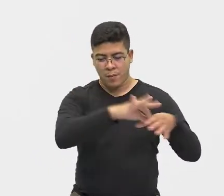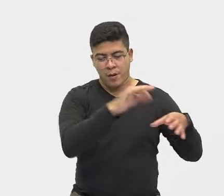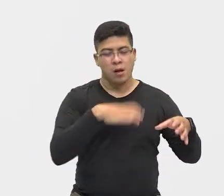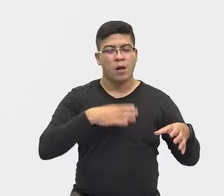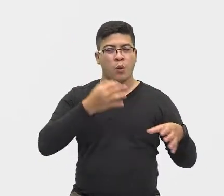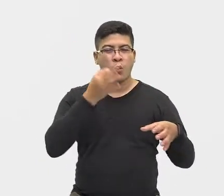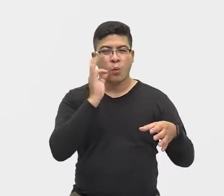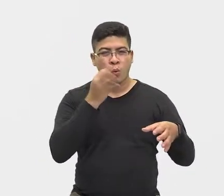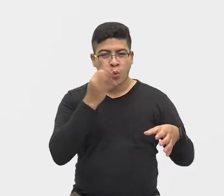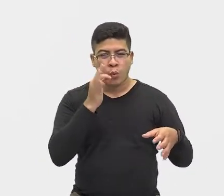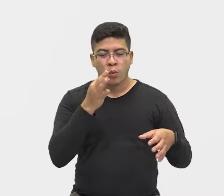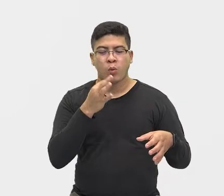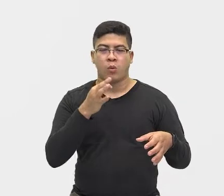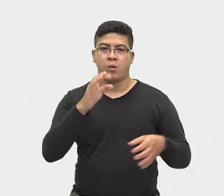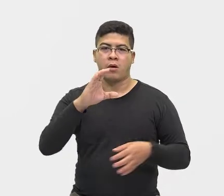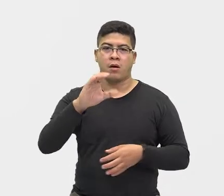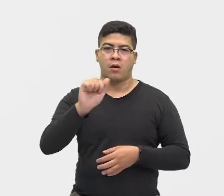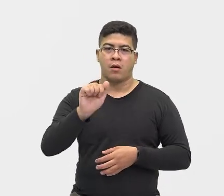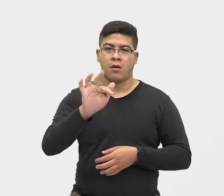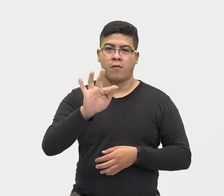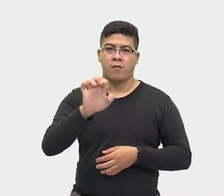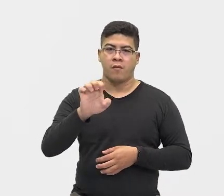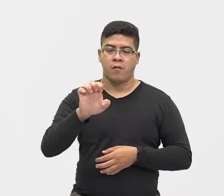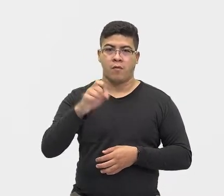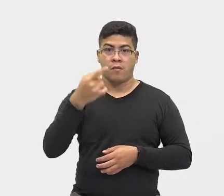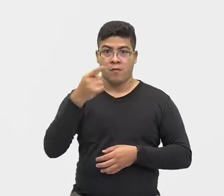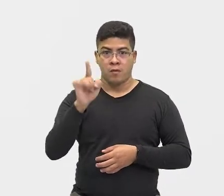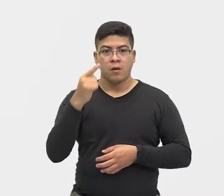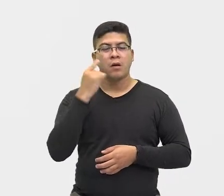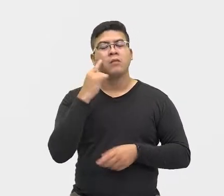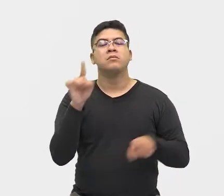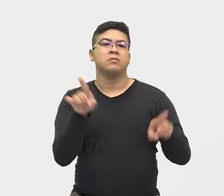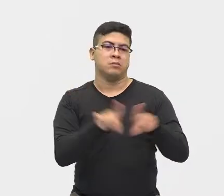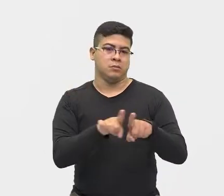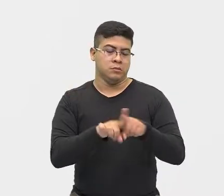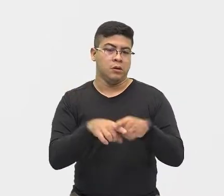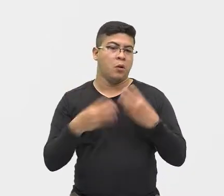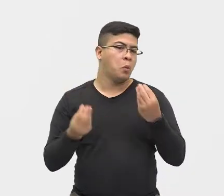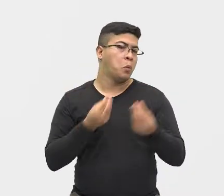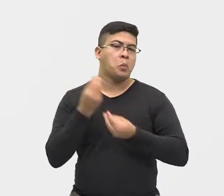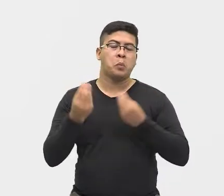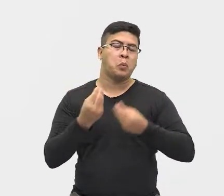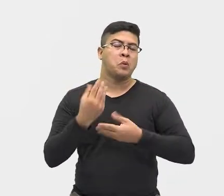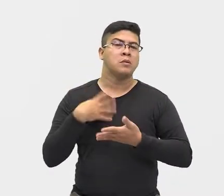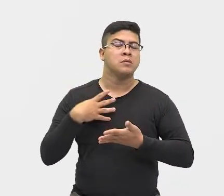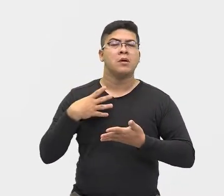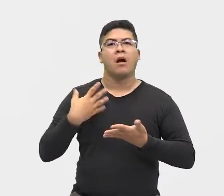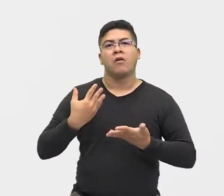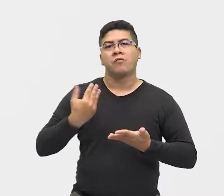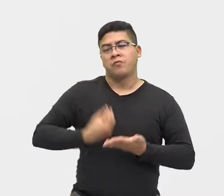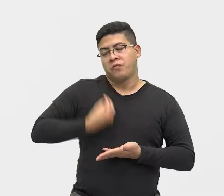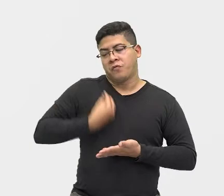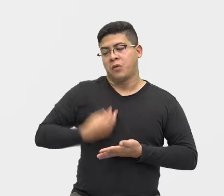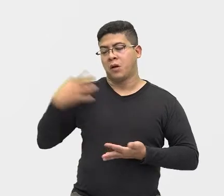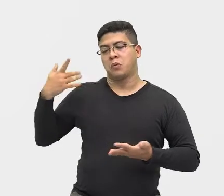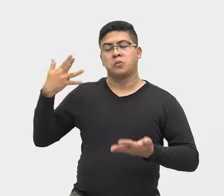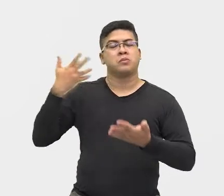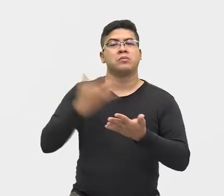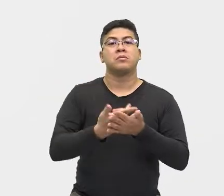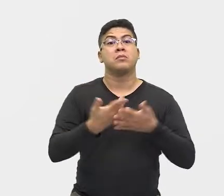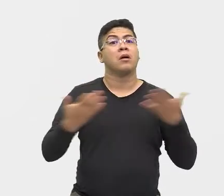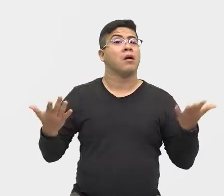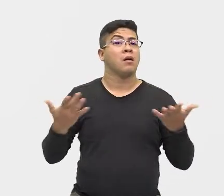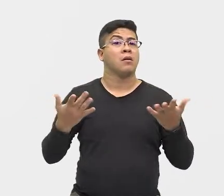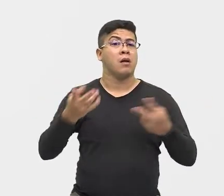um abandono, né, uma situação em que o café ele decaiu E o que aconteceu? Economicamente,